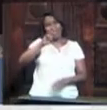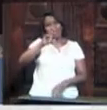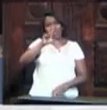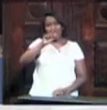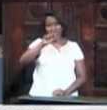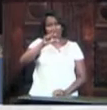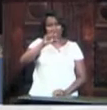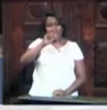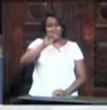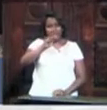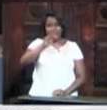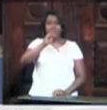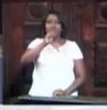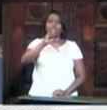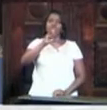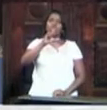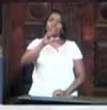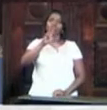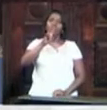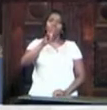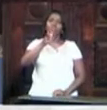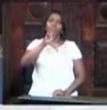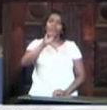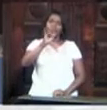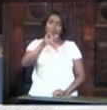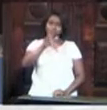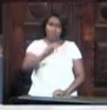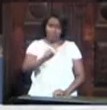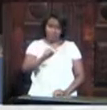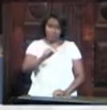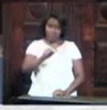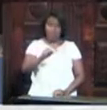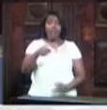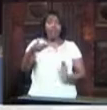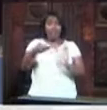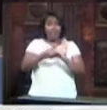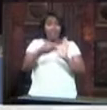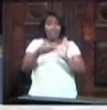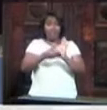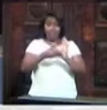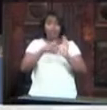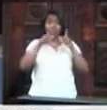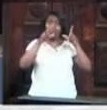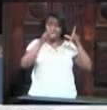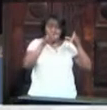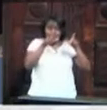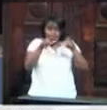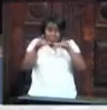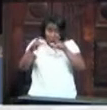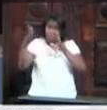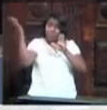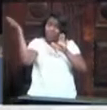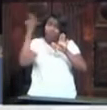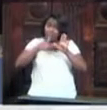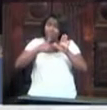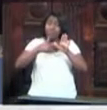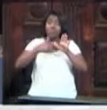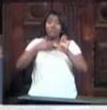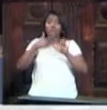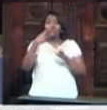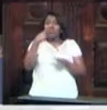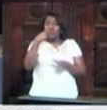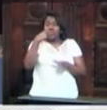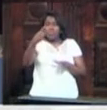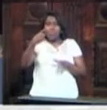da Silveira Bragança. Estão aqui as fotografias do